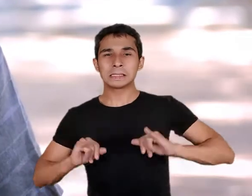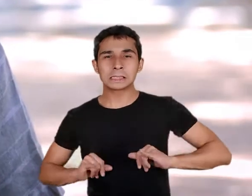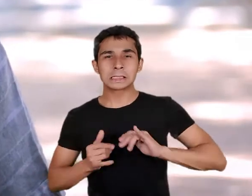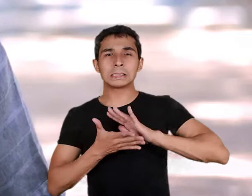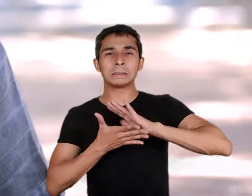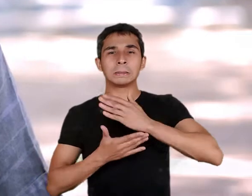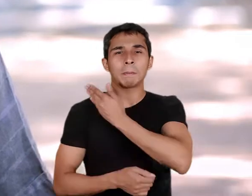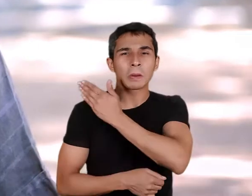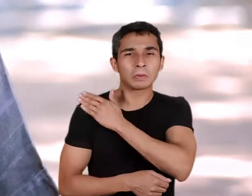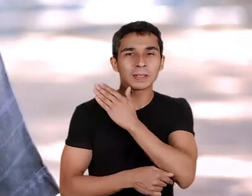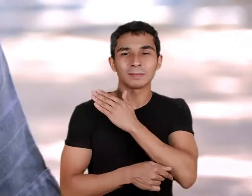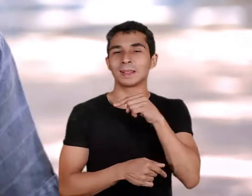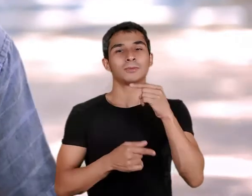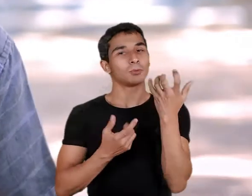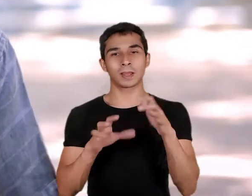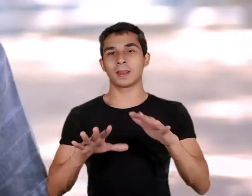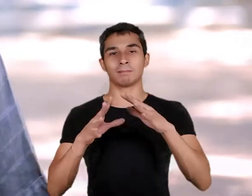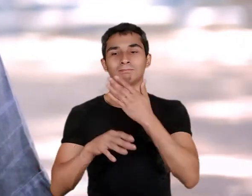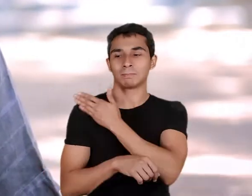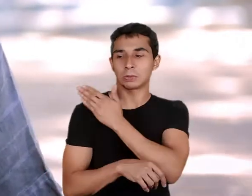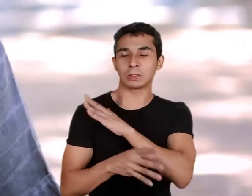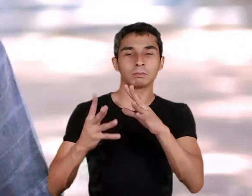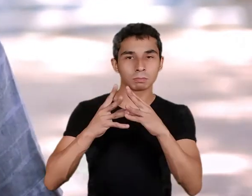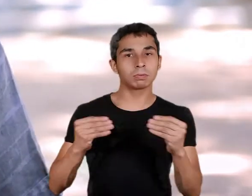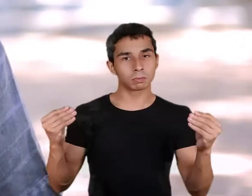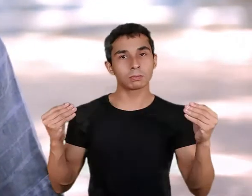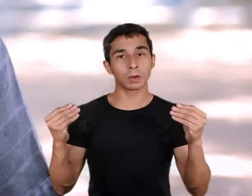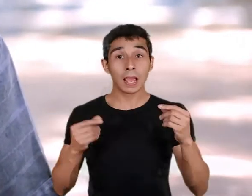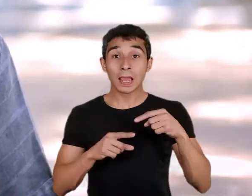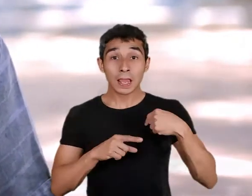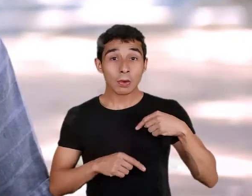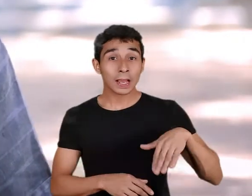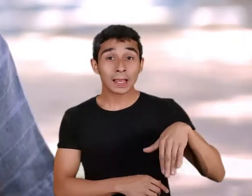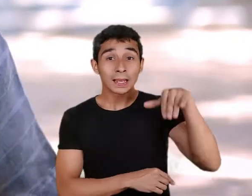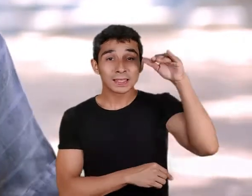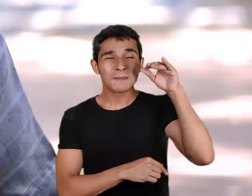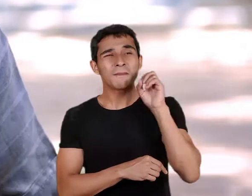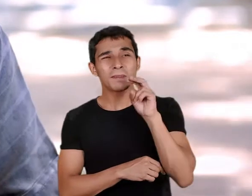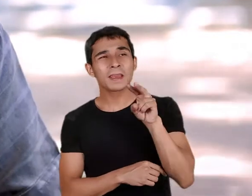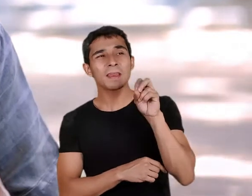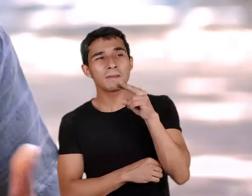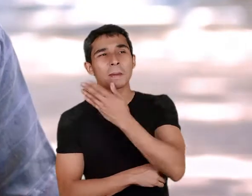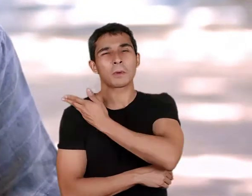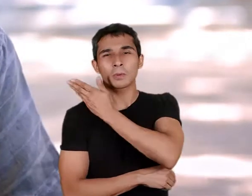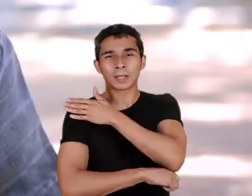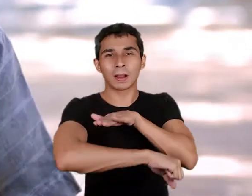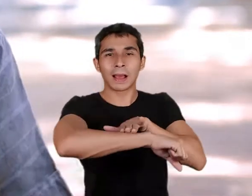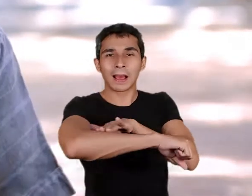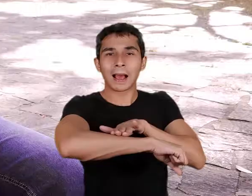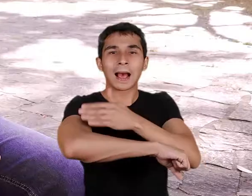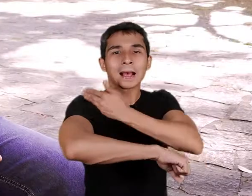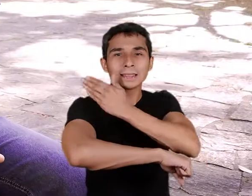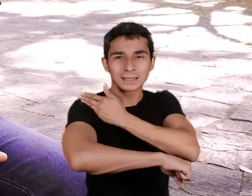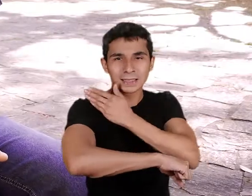né? Eu fui uma pessoa que eu cresci já no meio de um preconceito, dessa coisa do racismo,